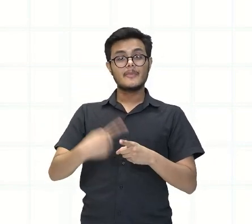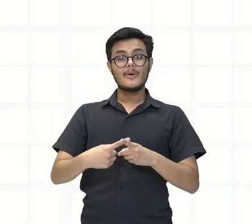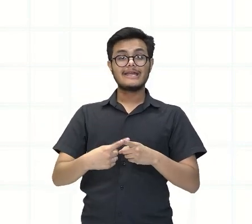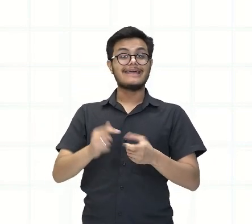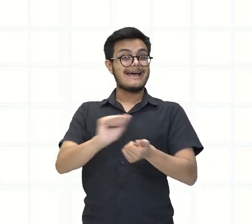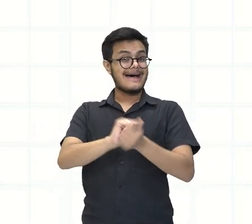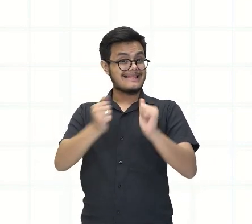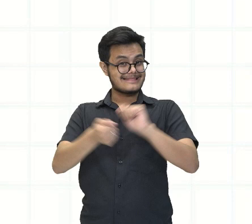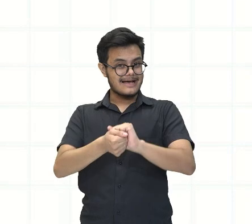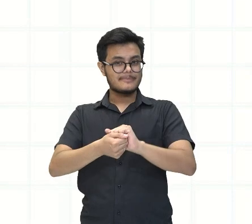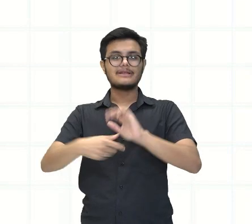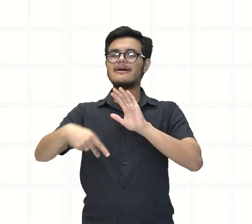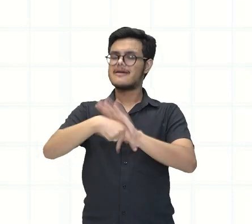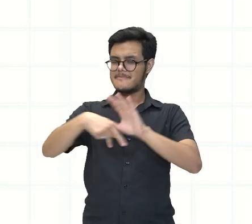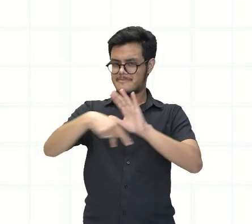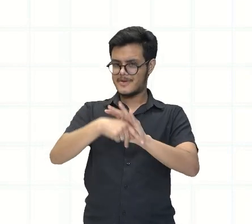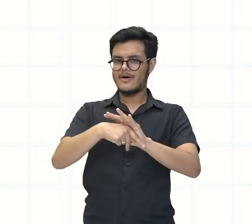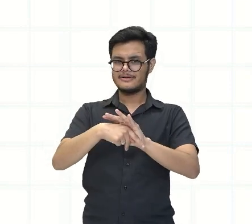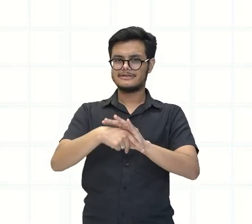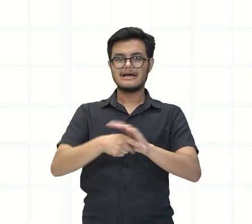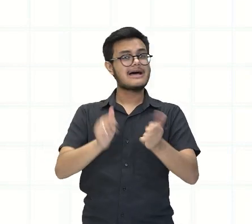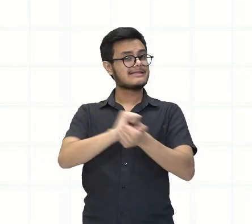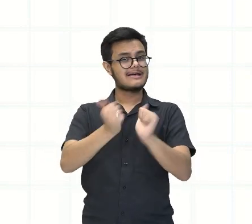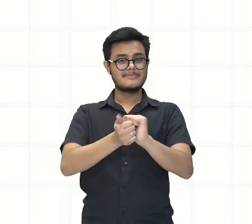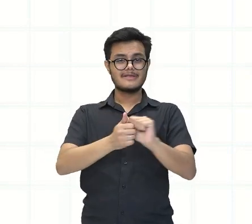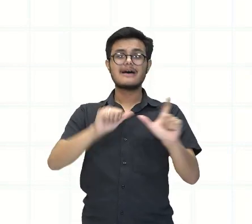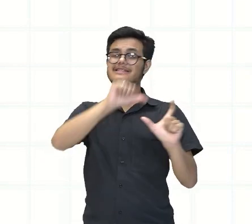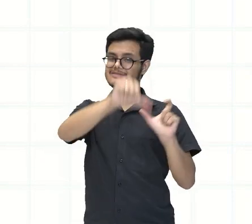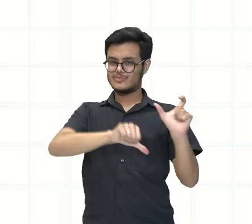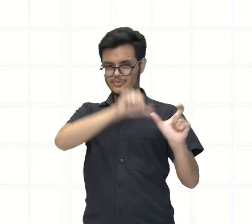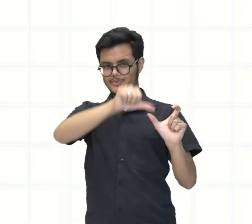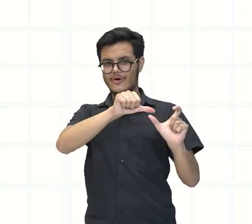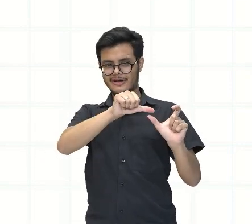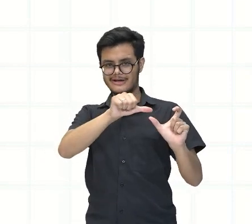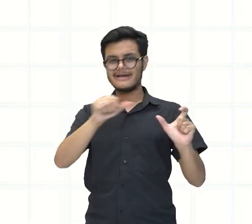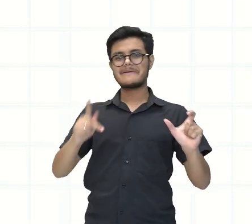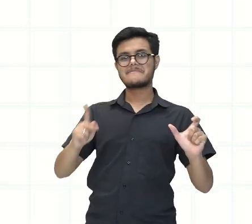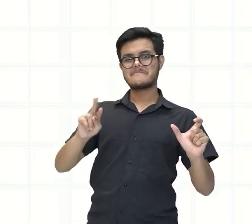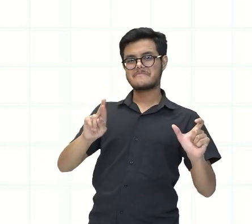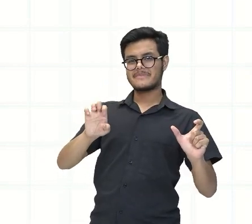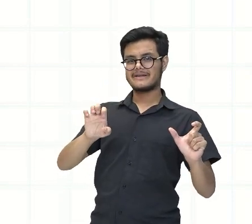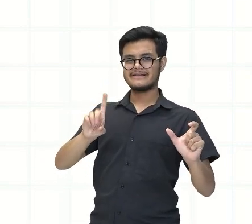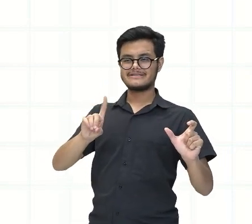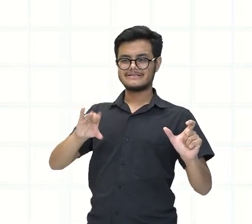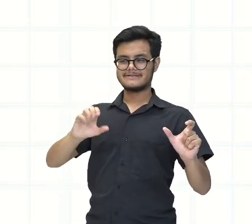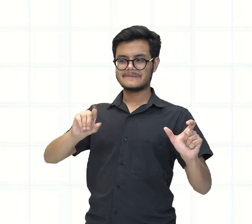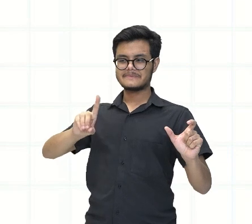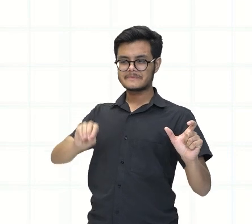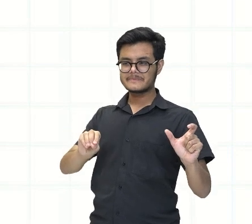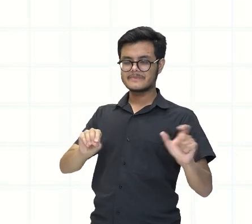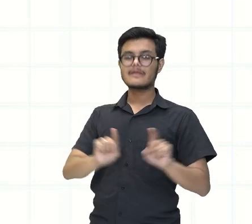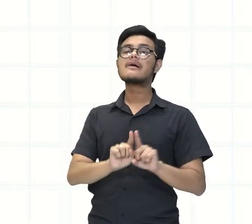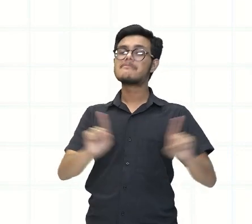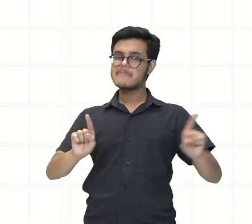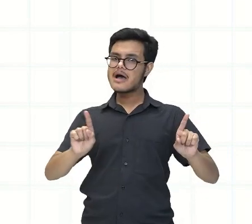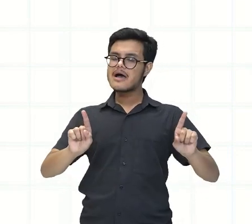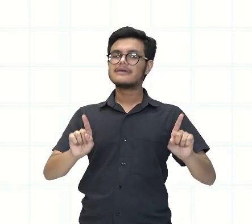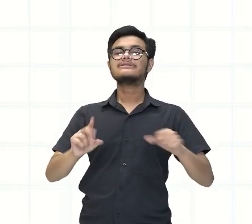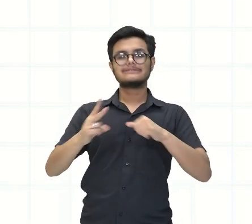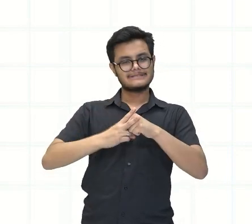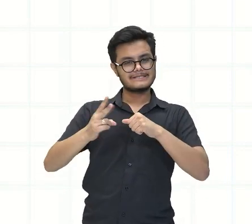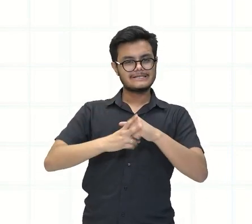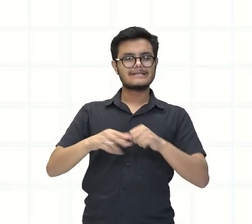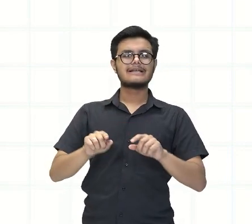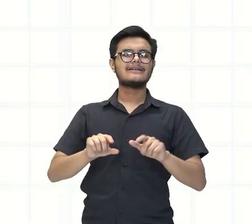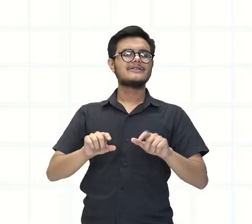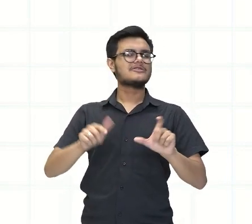estruturas em que esses verbos são predicado nominal. Mas há estruturas em que estes verbos participam, que não